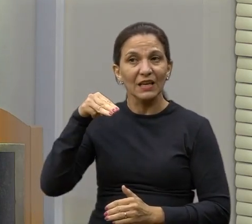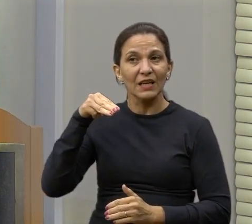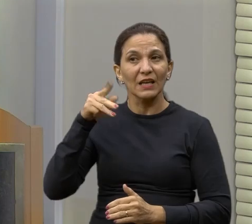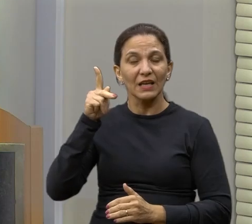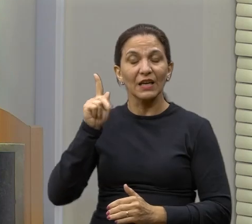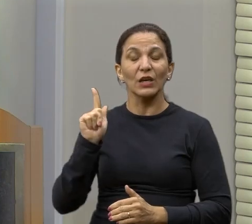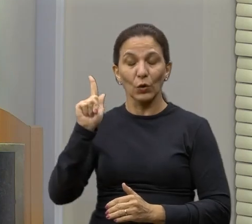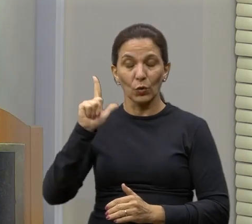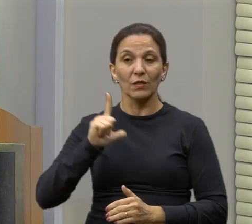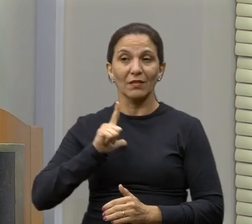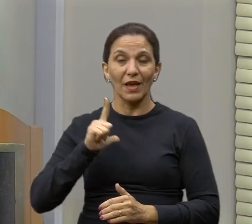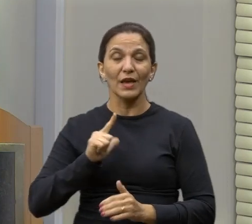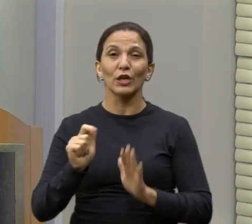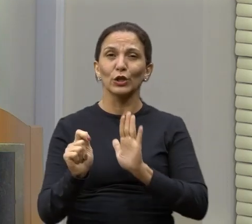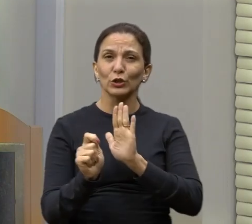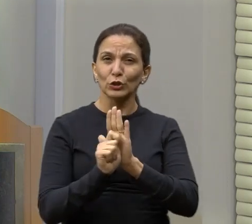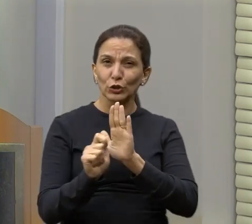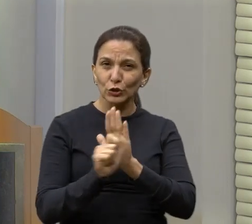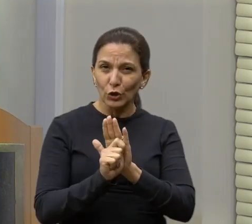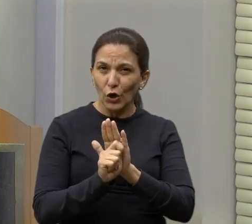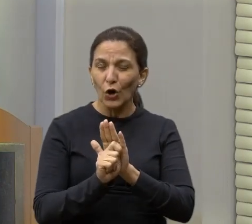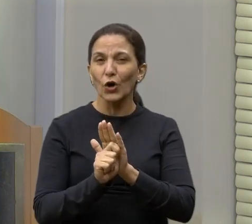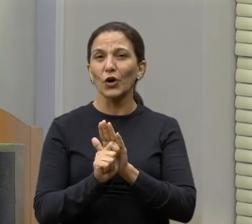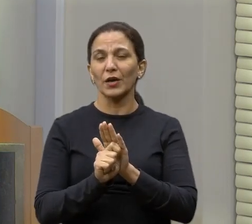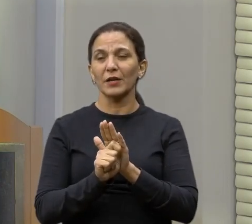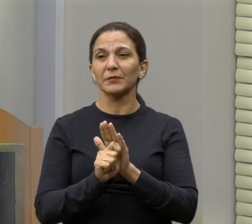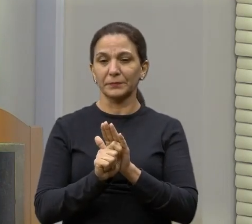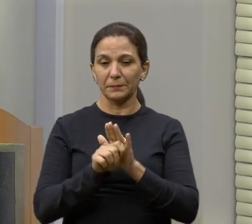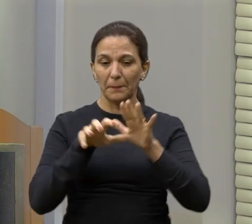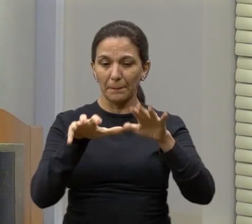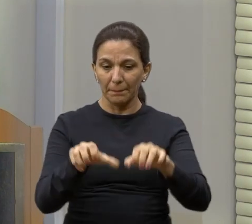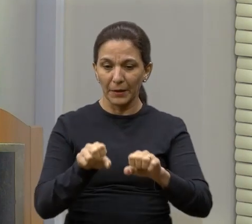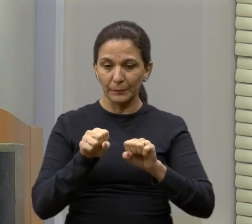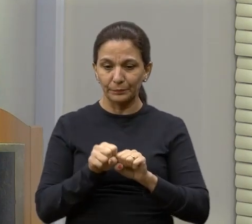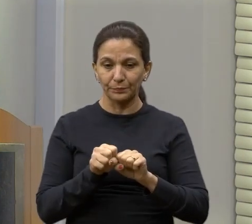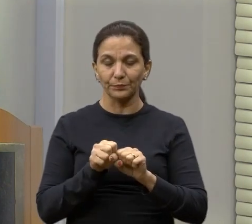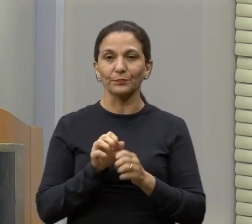meio, né? Quantos jovens aí deixaram de